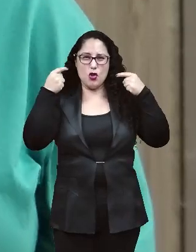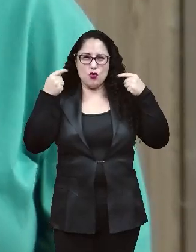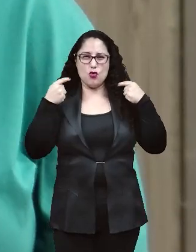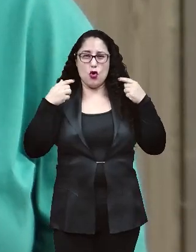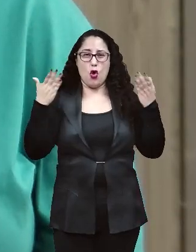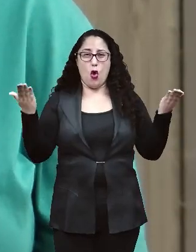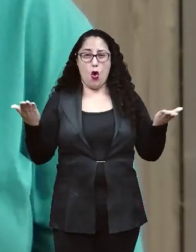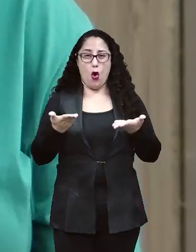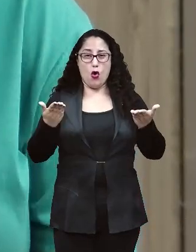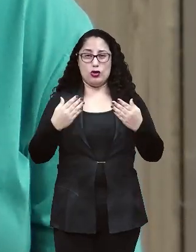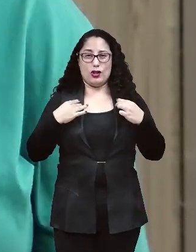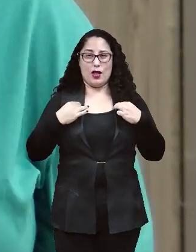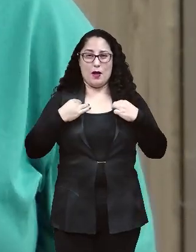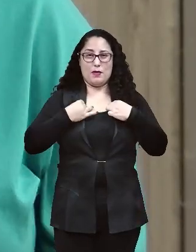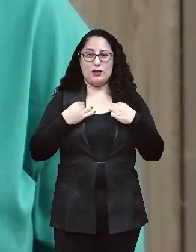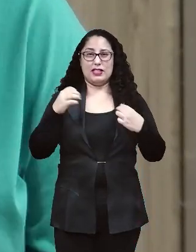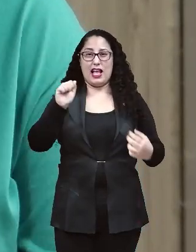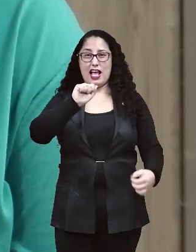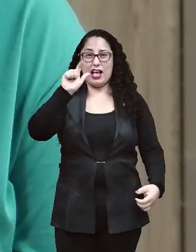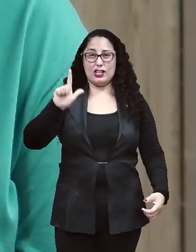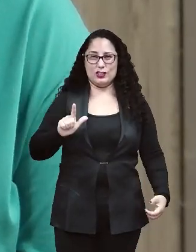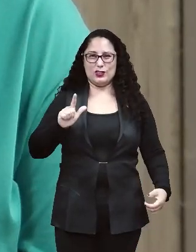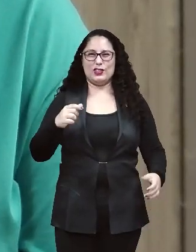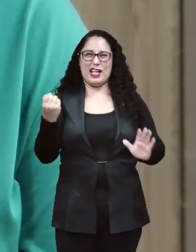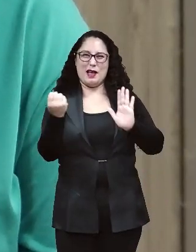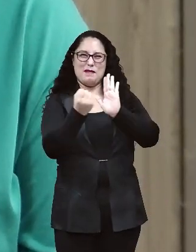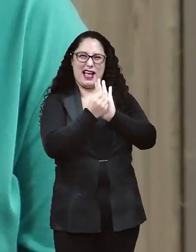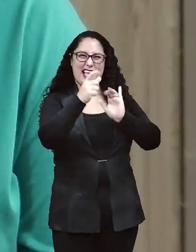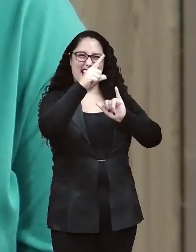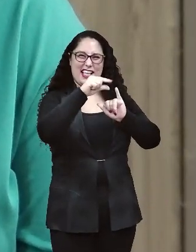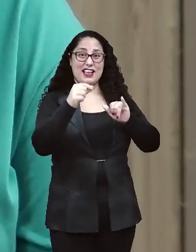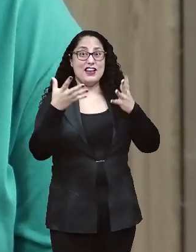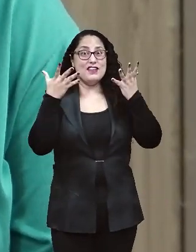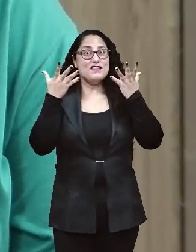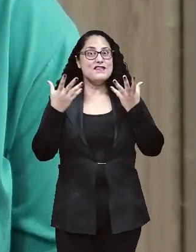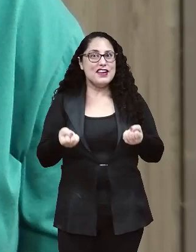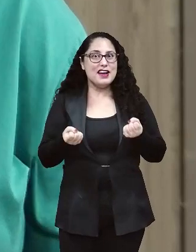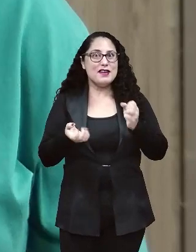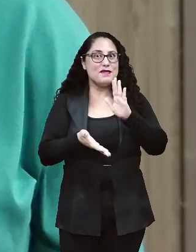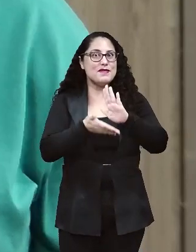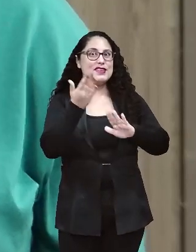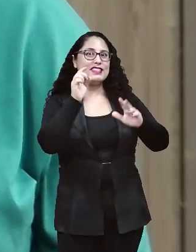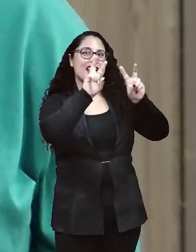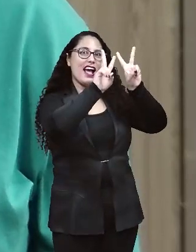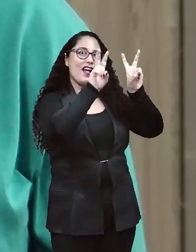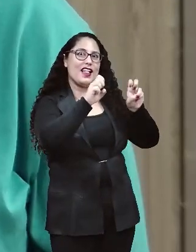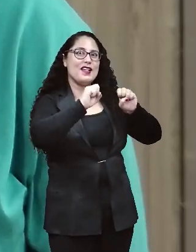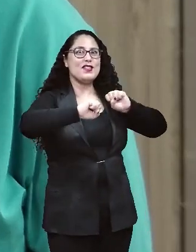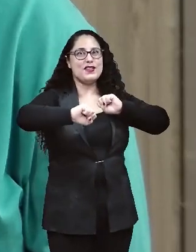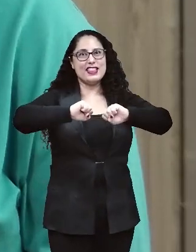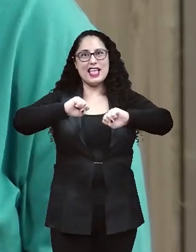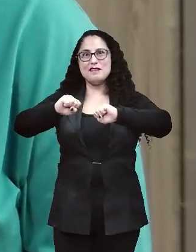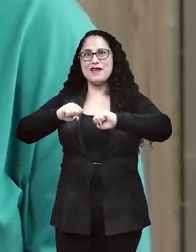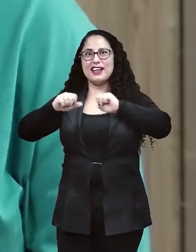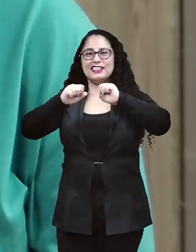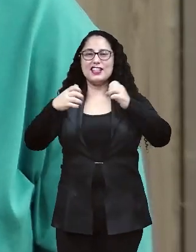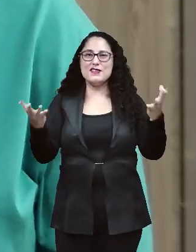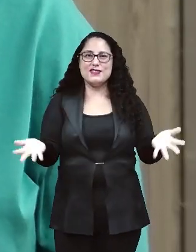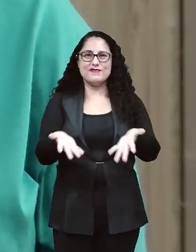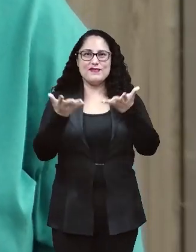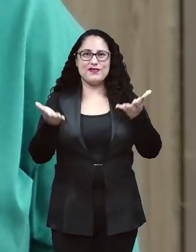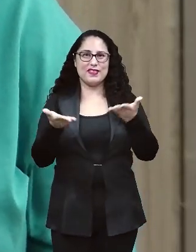uma blusa azul da camiseta IFB. Vamos aos tópicos do debate que a gente está promovendo